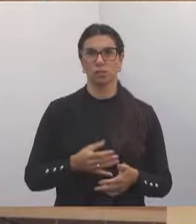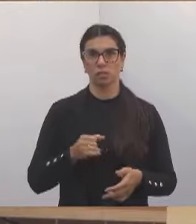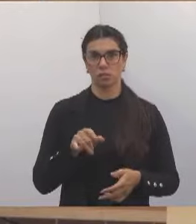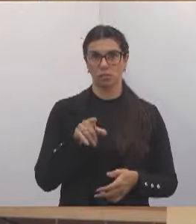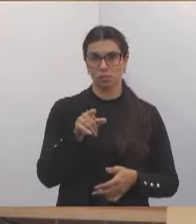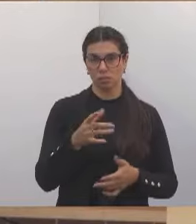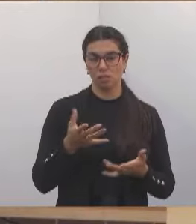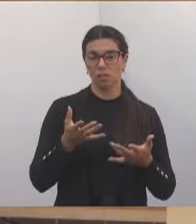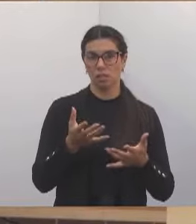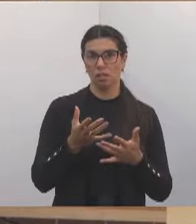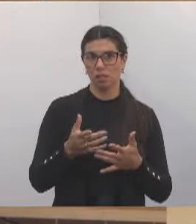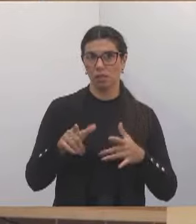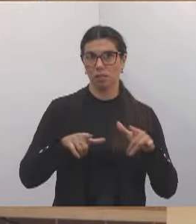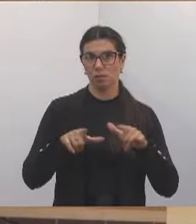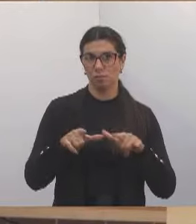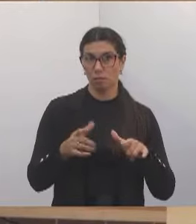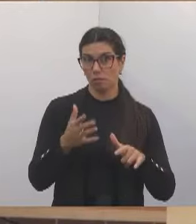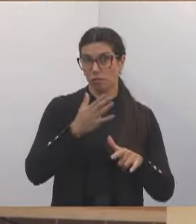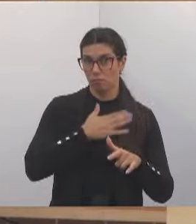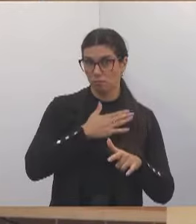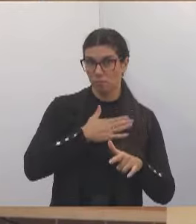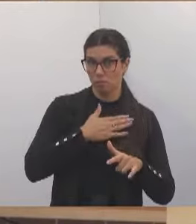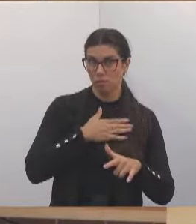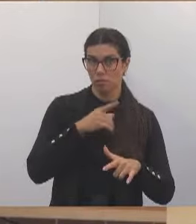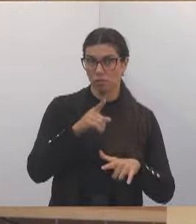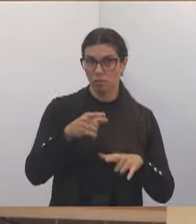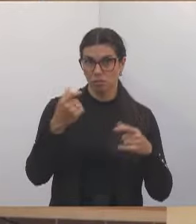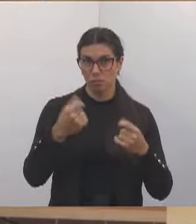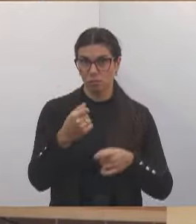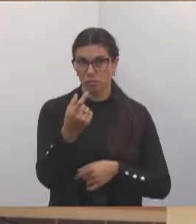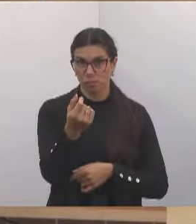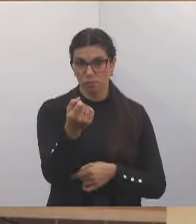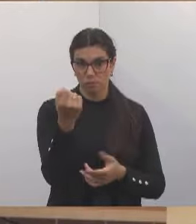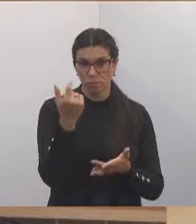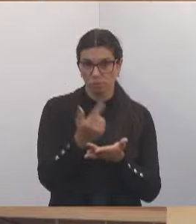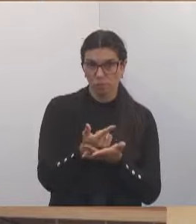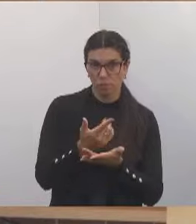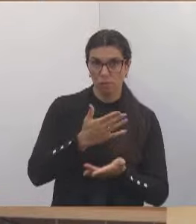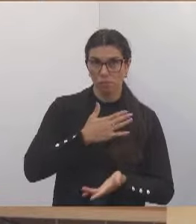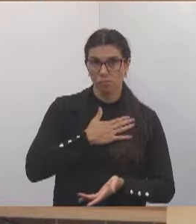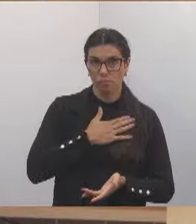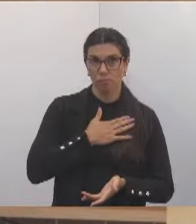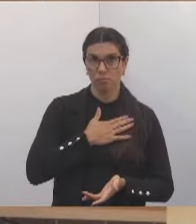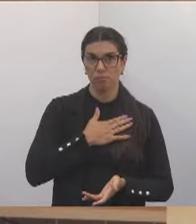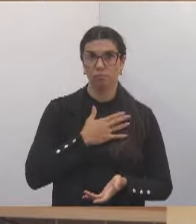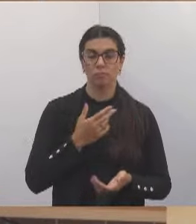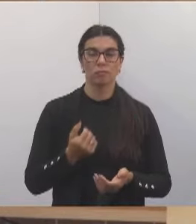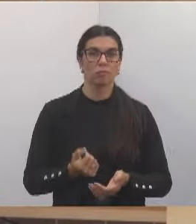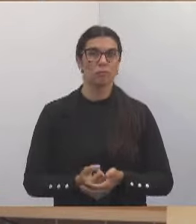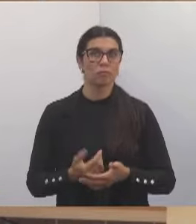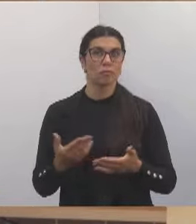ficar trabalhando no meu gabinete, você tem que deixar tanto. Então,